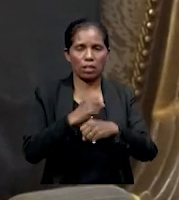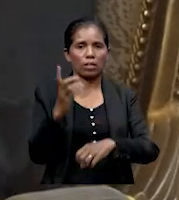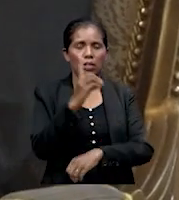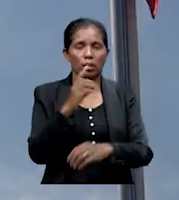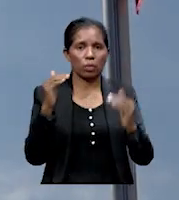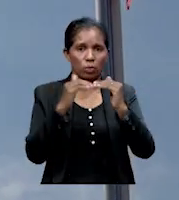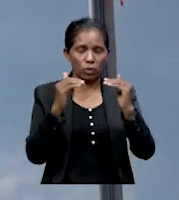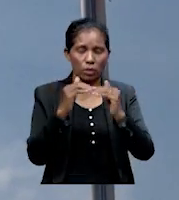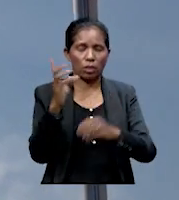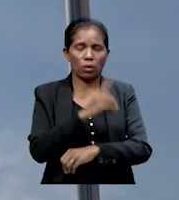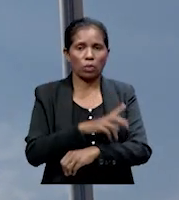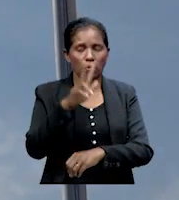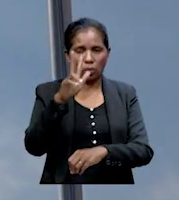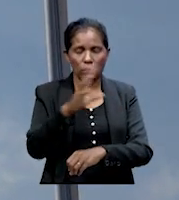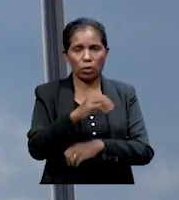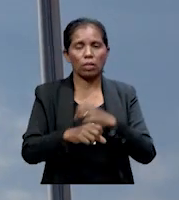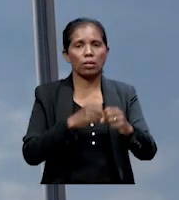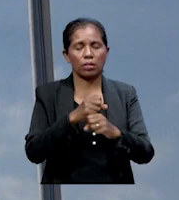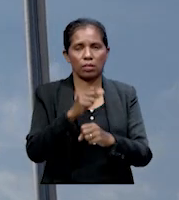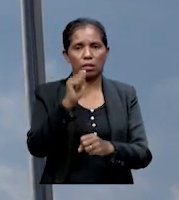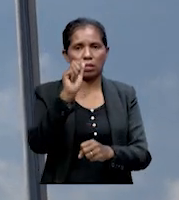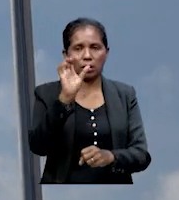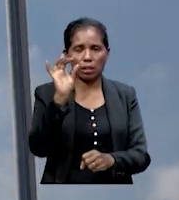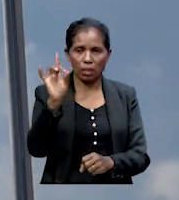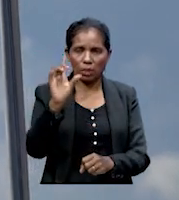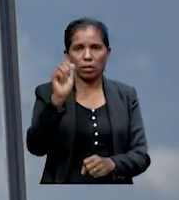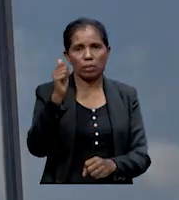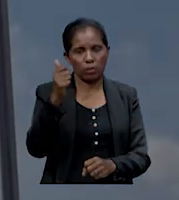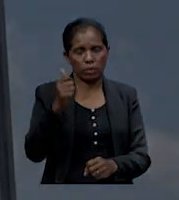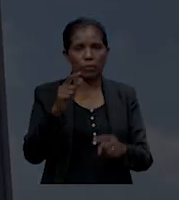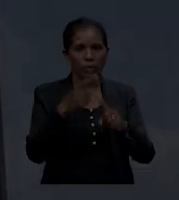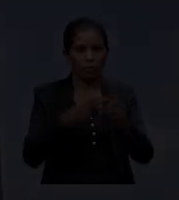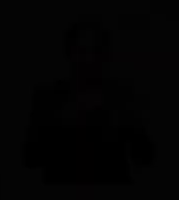hahusi lorong balu tolorong sanulu fulangne Aderitu Simenes Agustinio da Costa ZMN